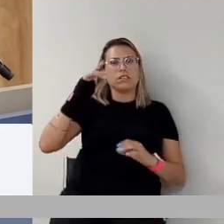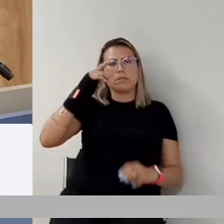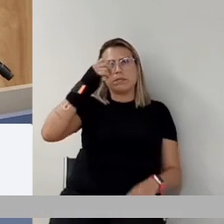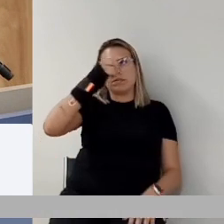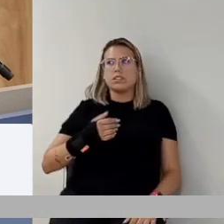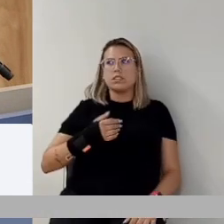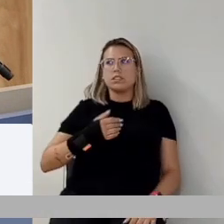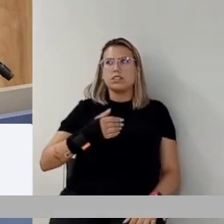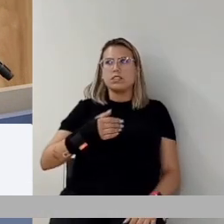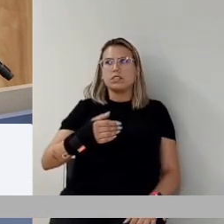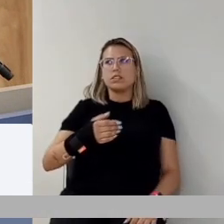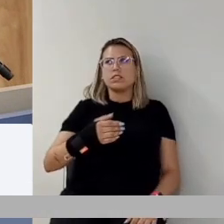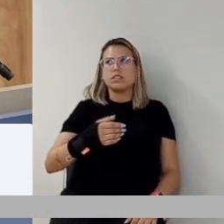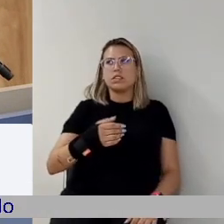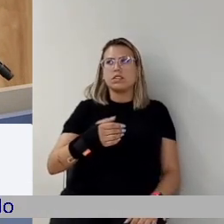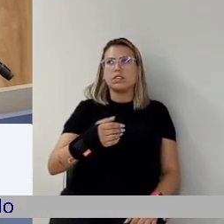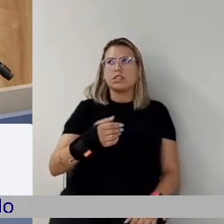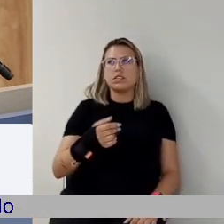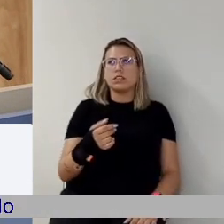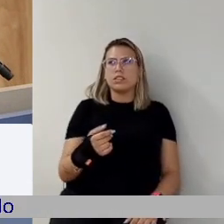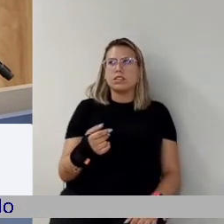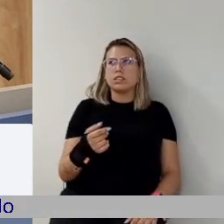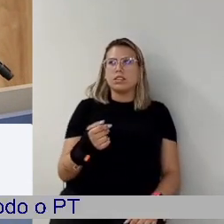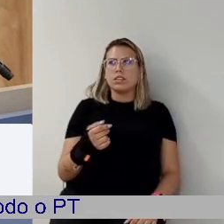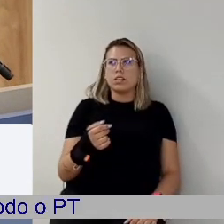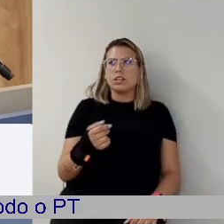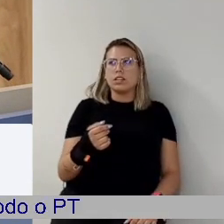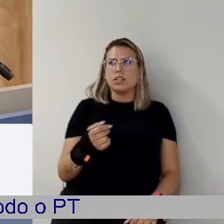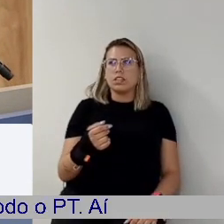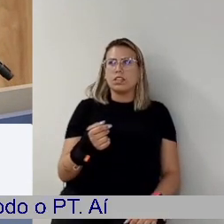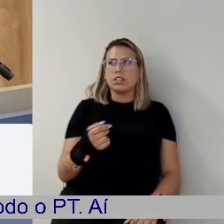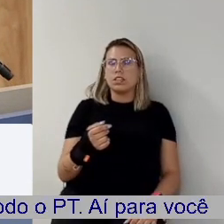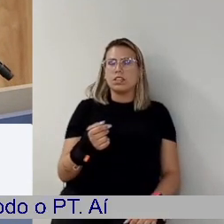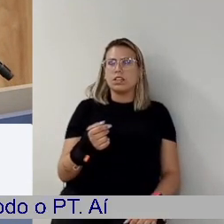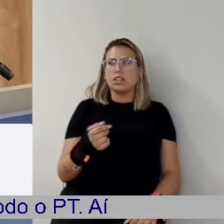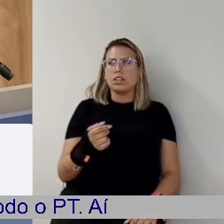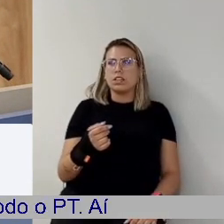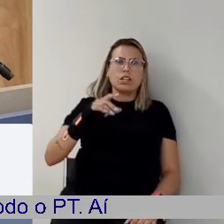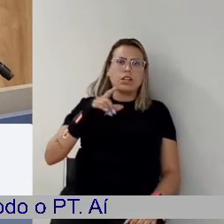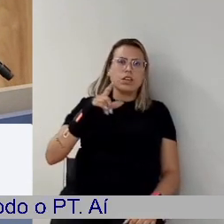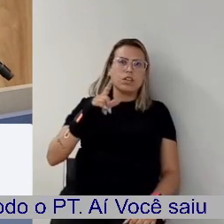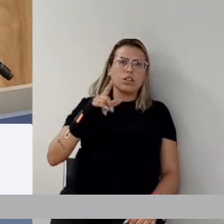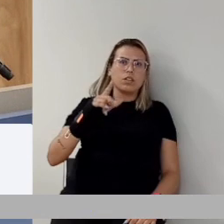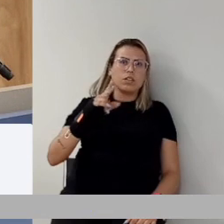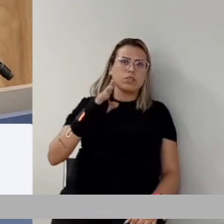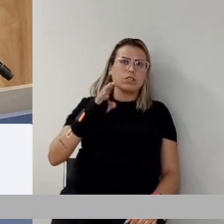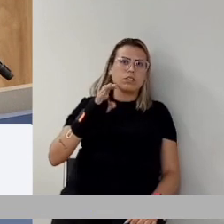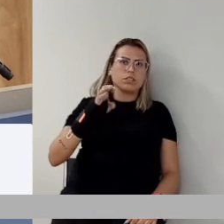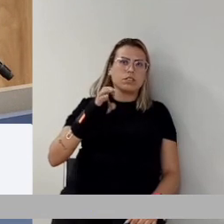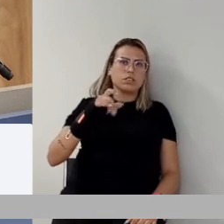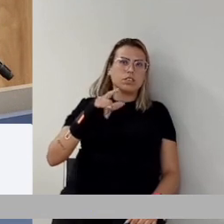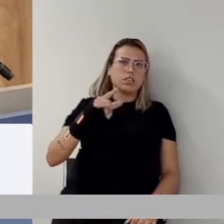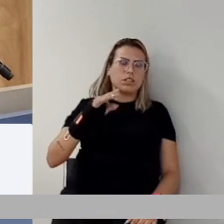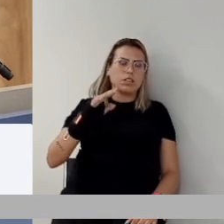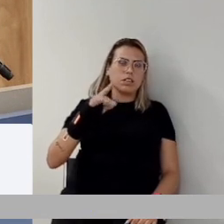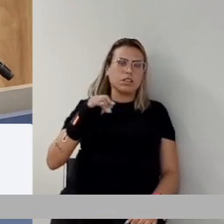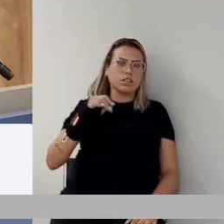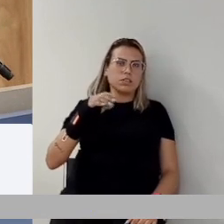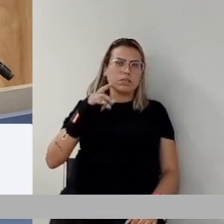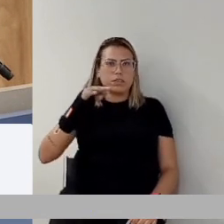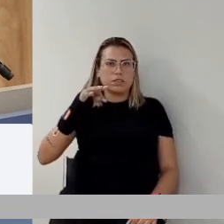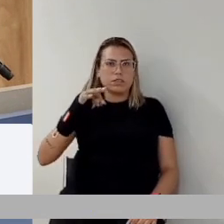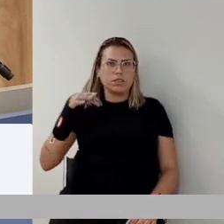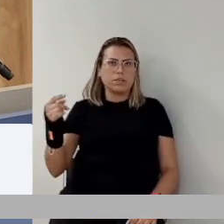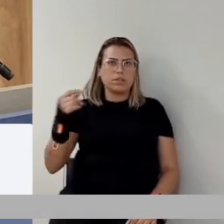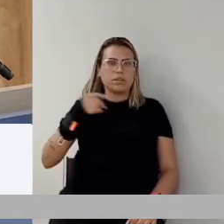praticamente quase todos do PDT foram para o PT aí quando saiu do PT para vir para PDT do meu